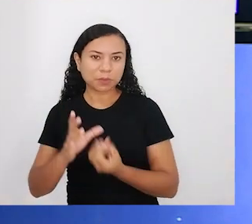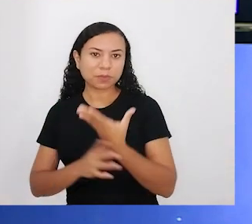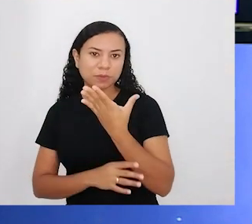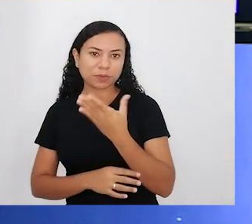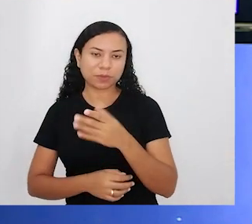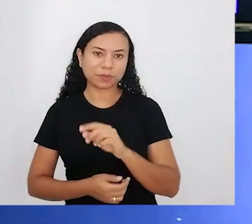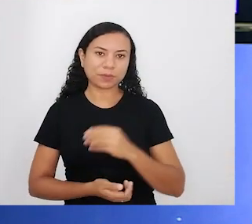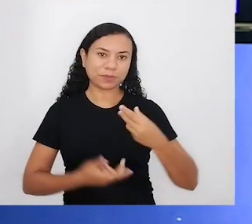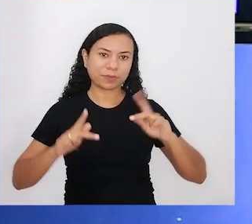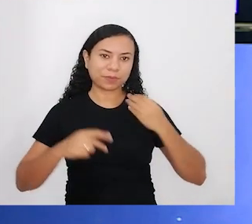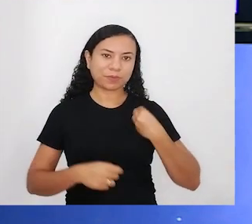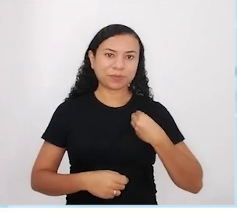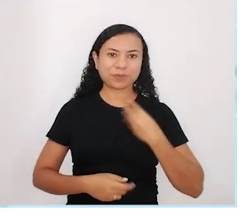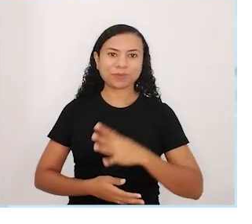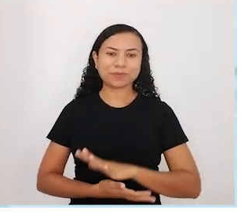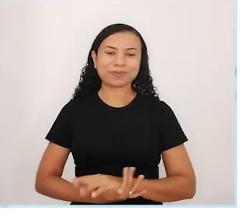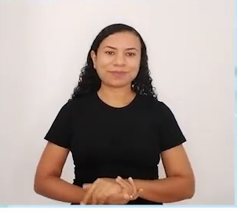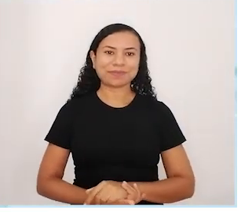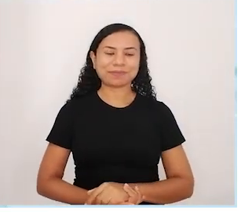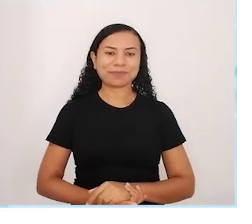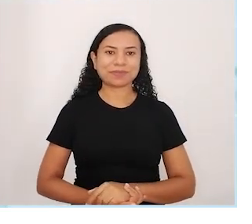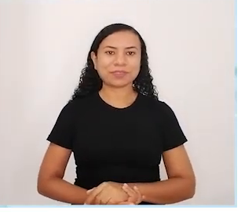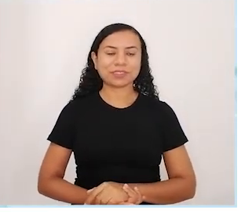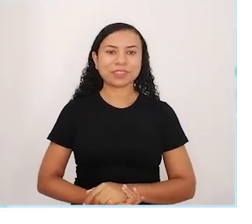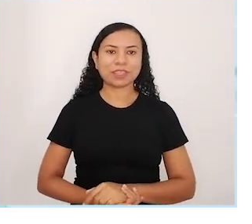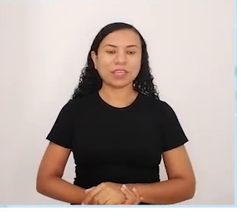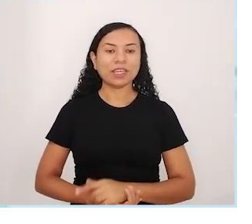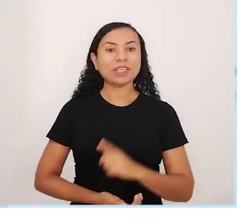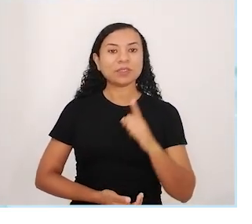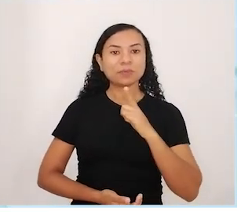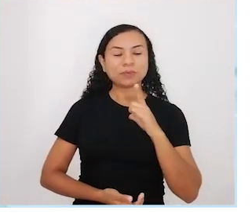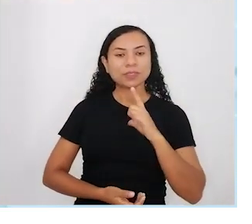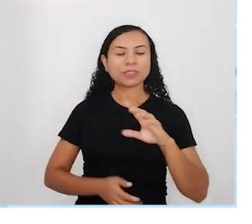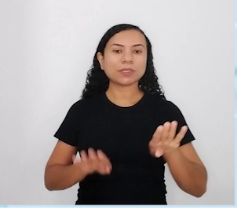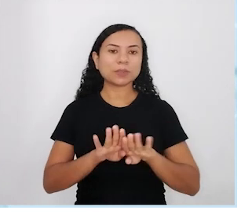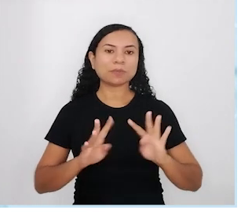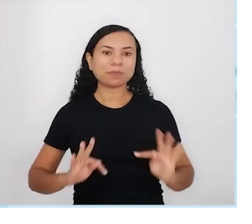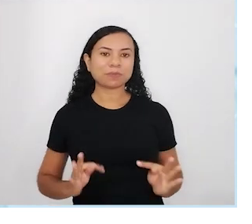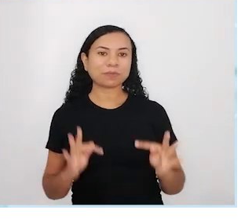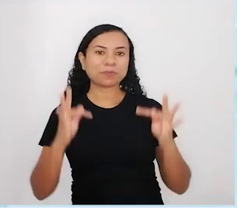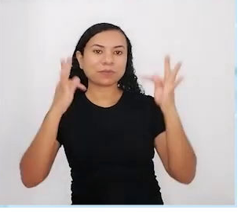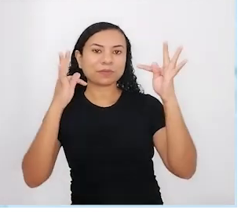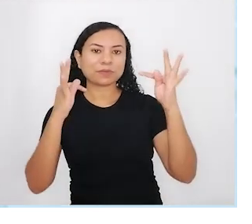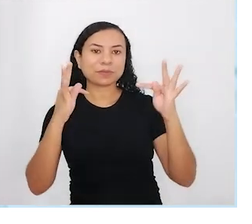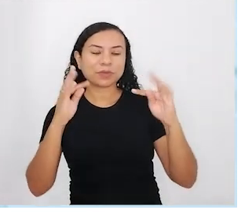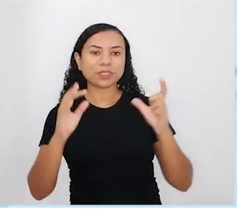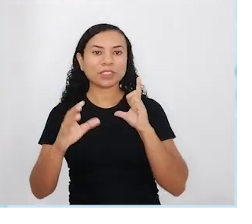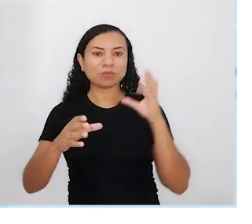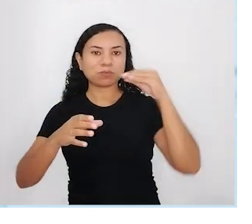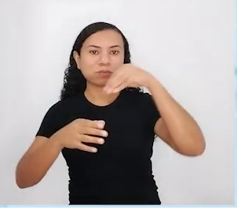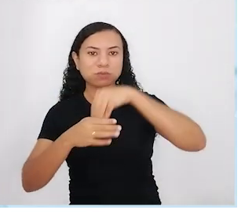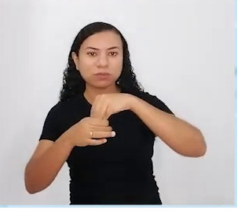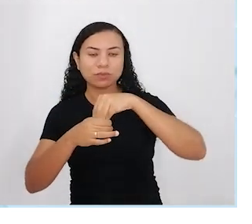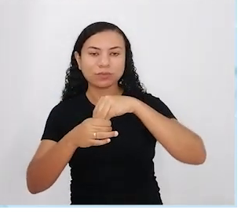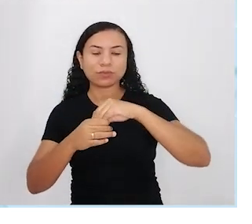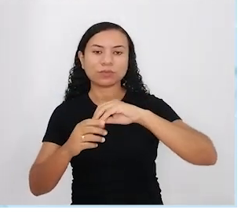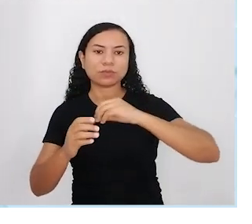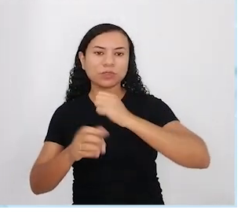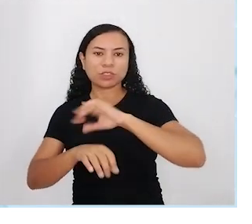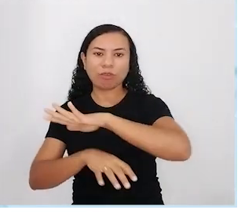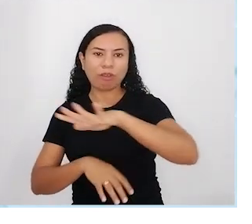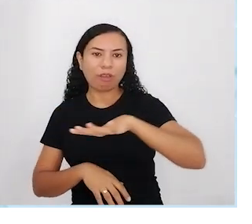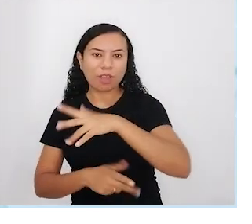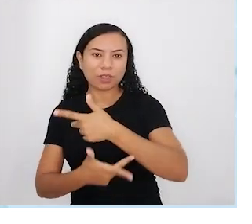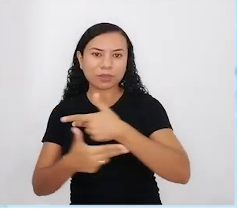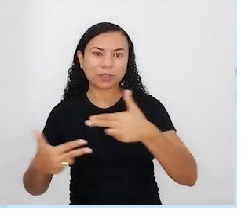desses seres vivos. A biotecnologia está relacionada a diversas áreas, tanto ao processo de melhoramento genético, tanto de vegetais